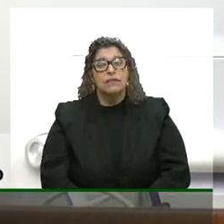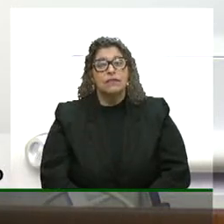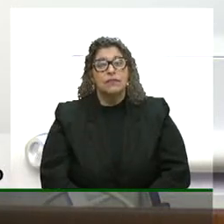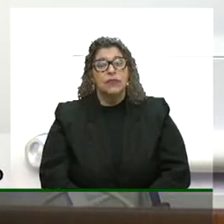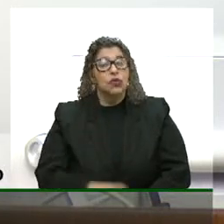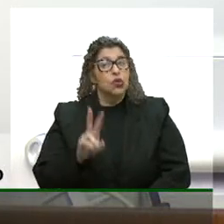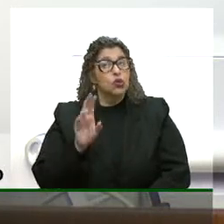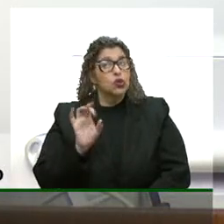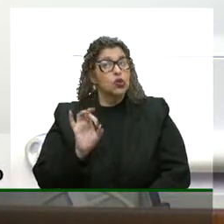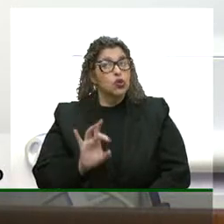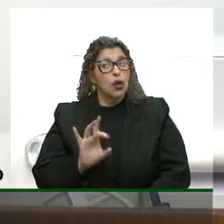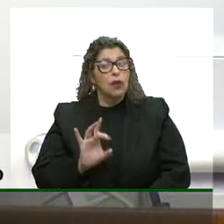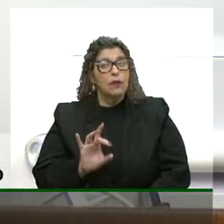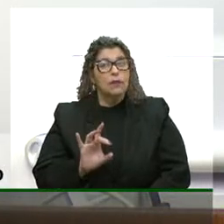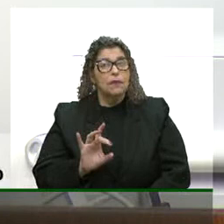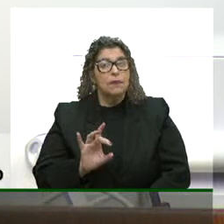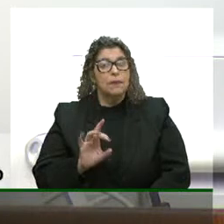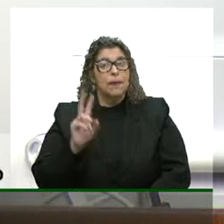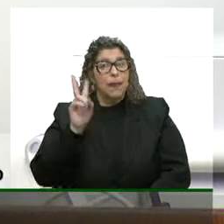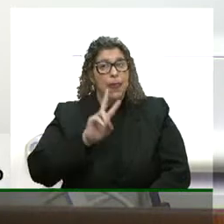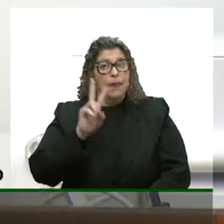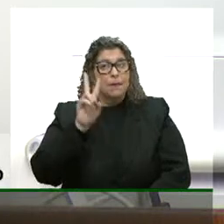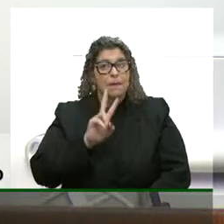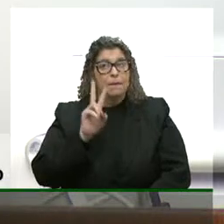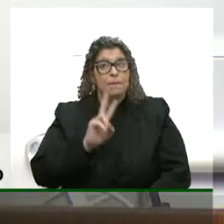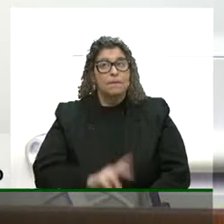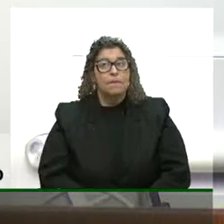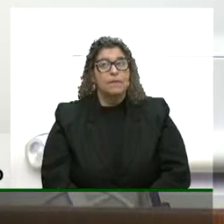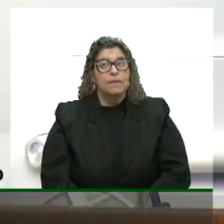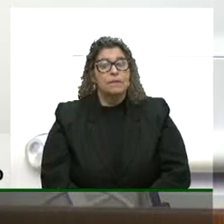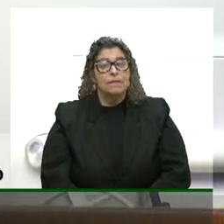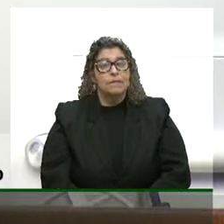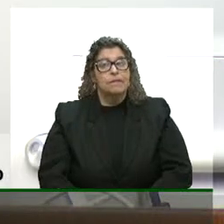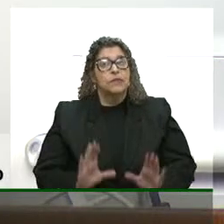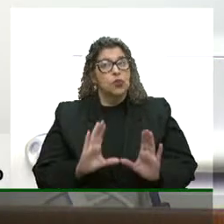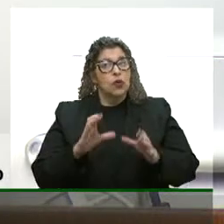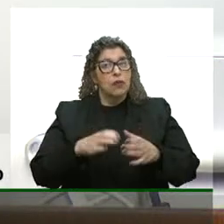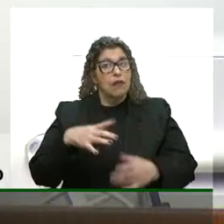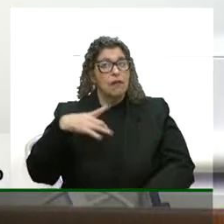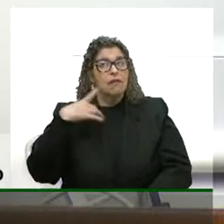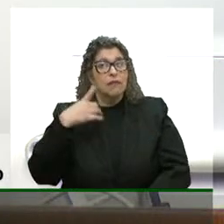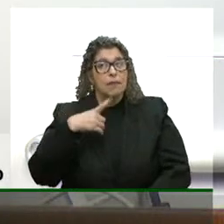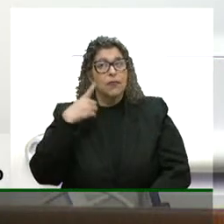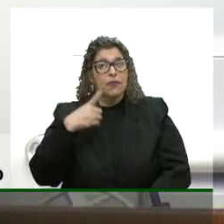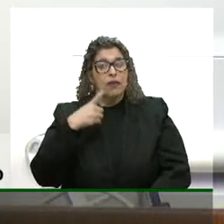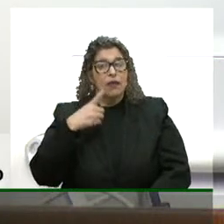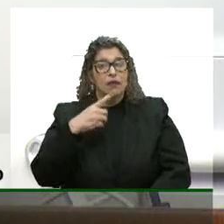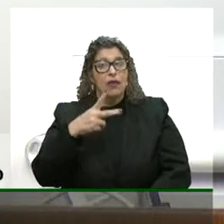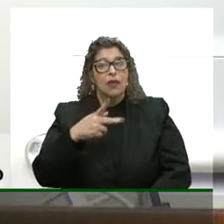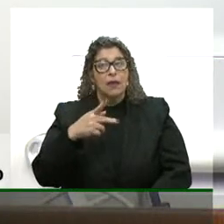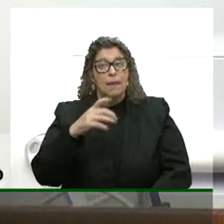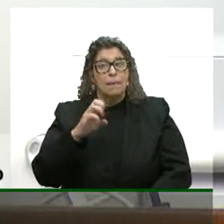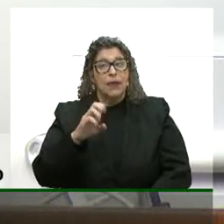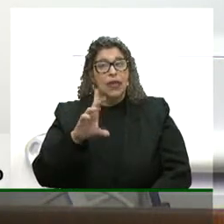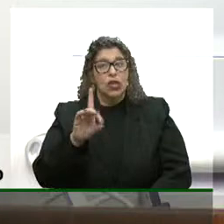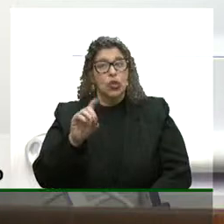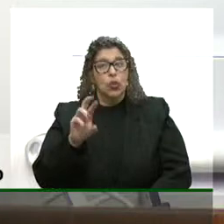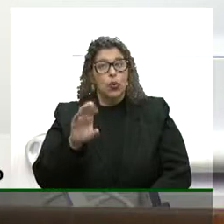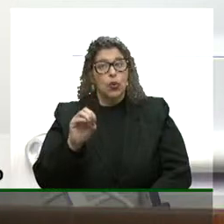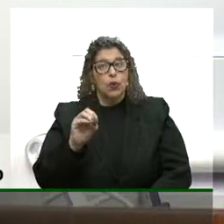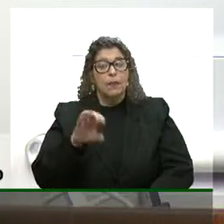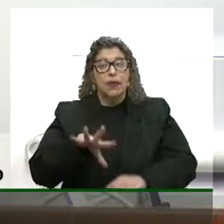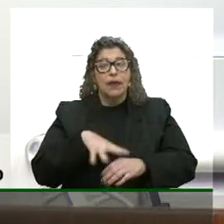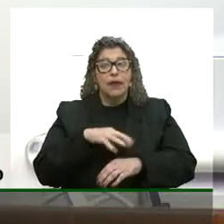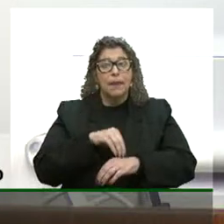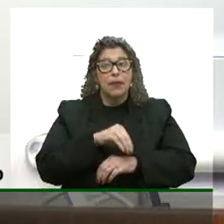para constar aí aos colegas deputados e deputadas. Pedro Pereira, deputado... para